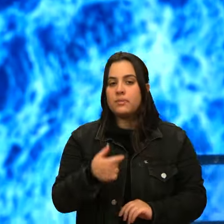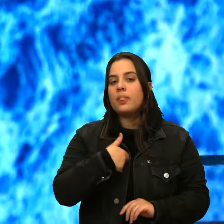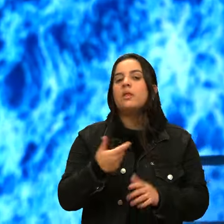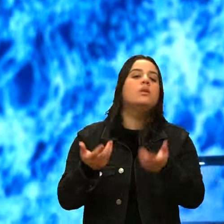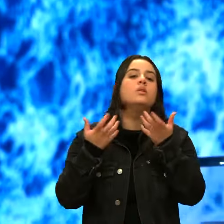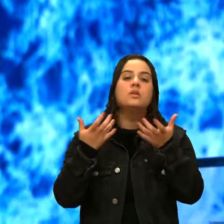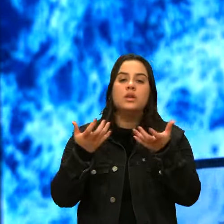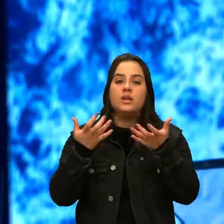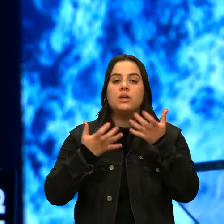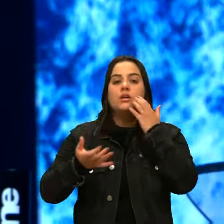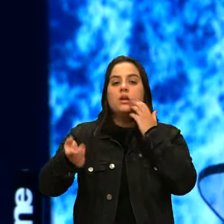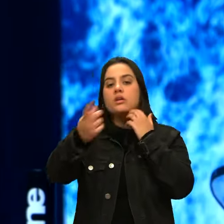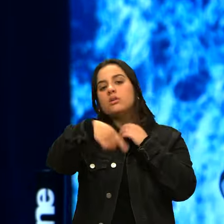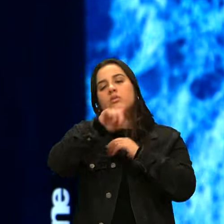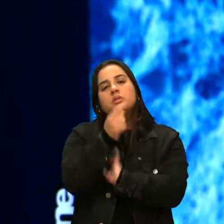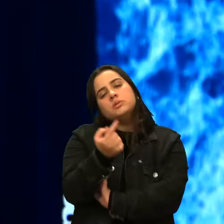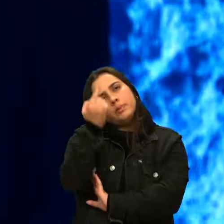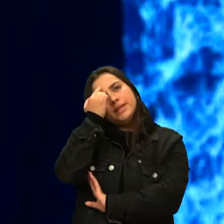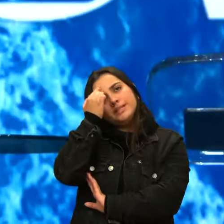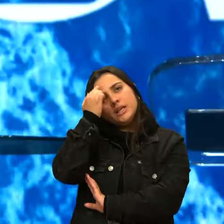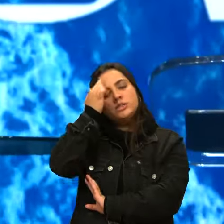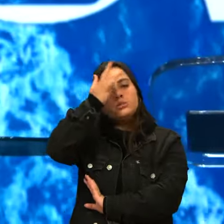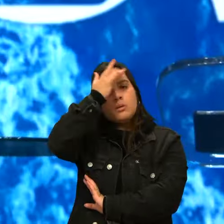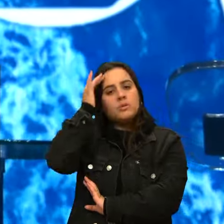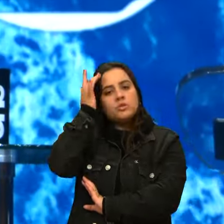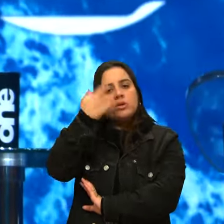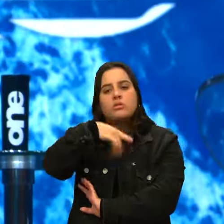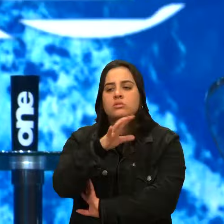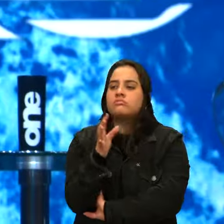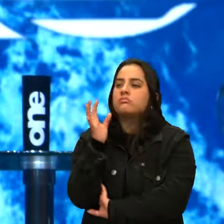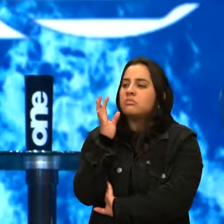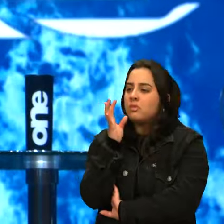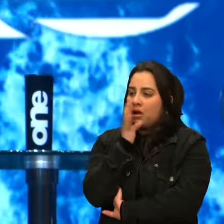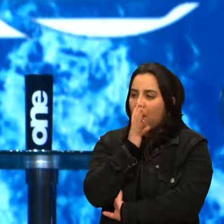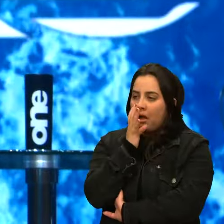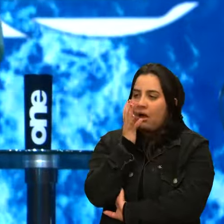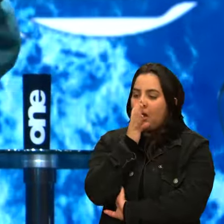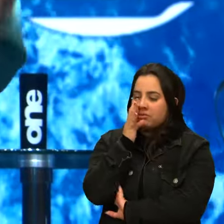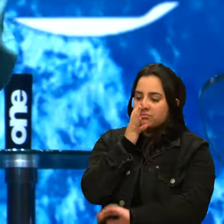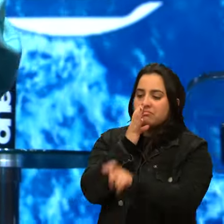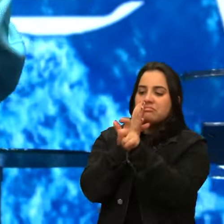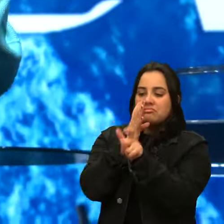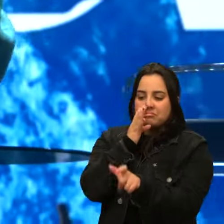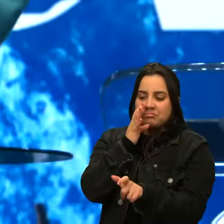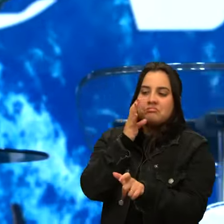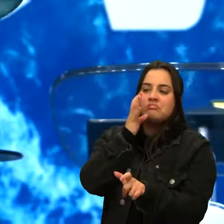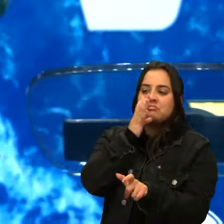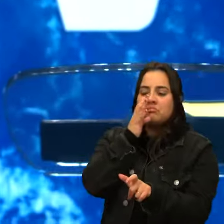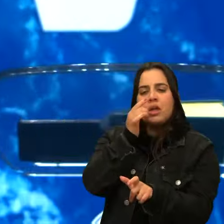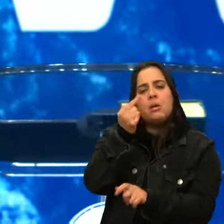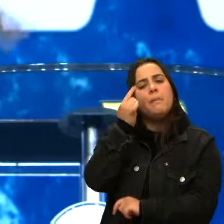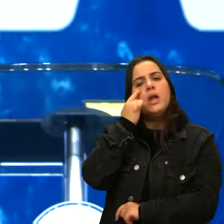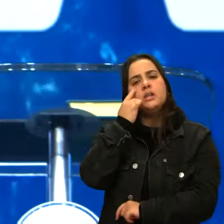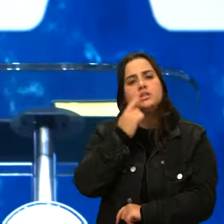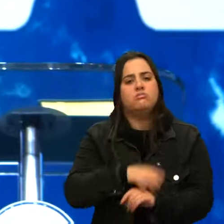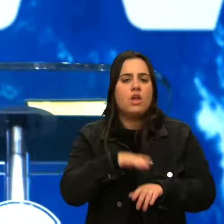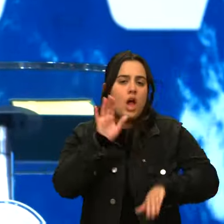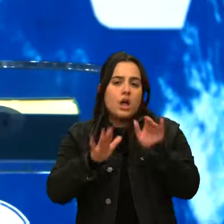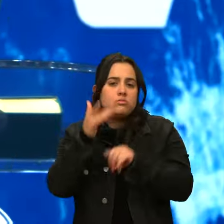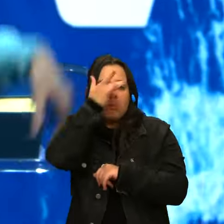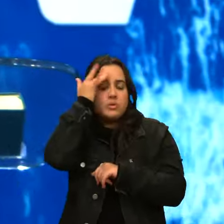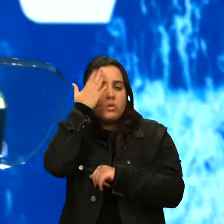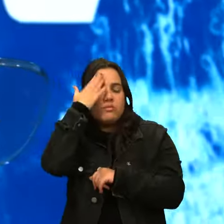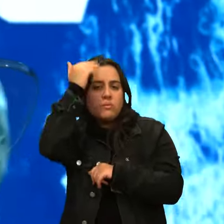uma pessoa que você se inspira, alguém que você admira bastante. Pode ser, talvez, um cantor que você gosta,